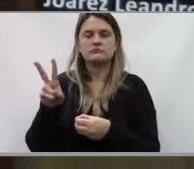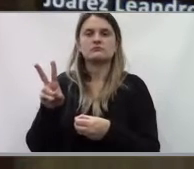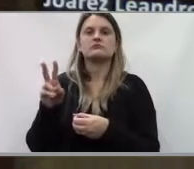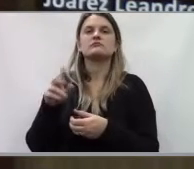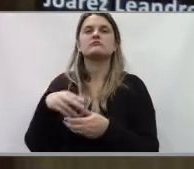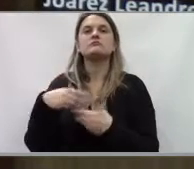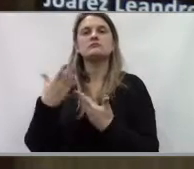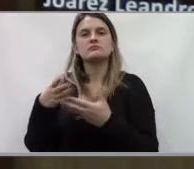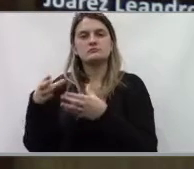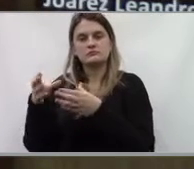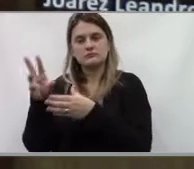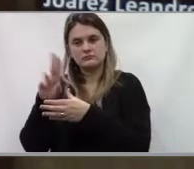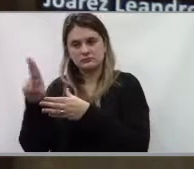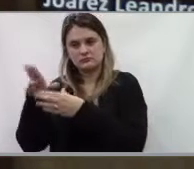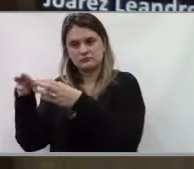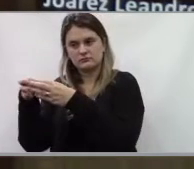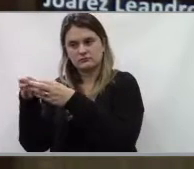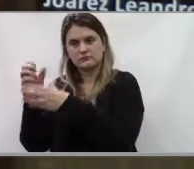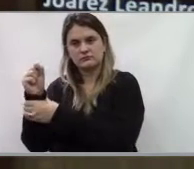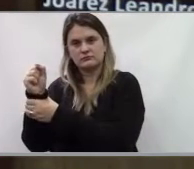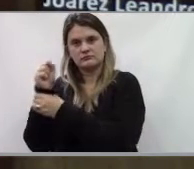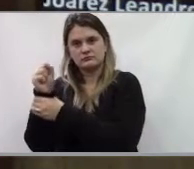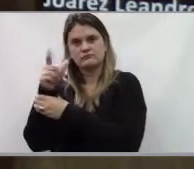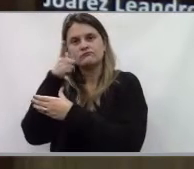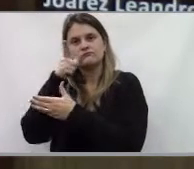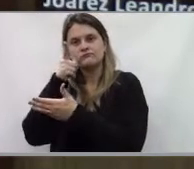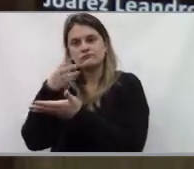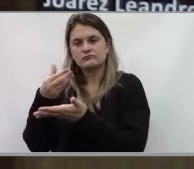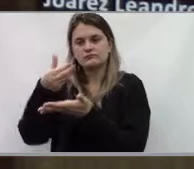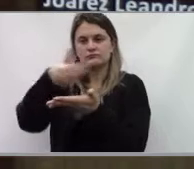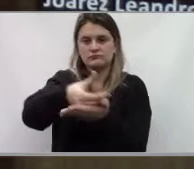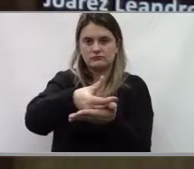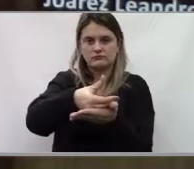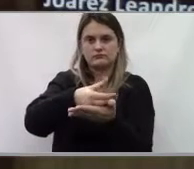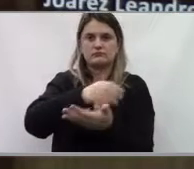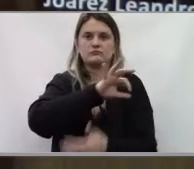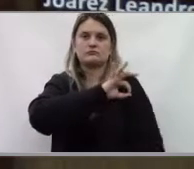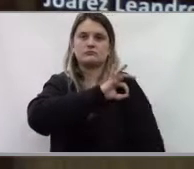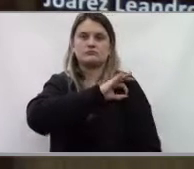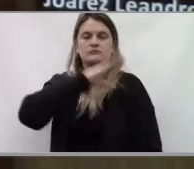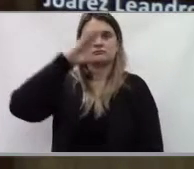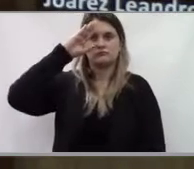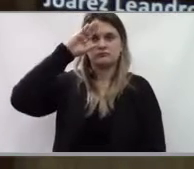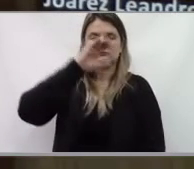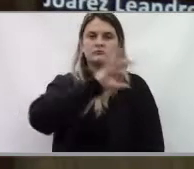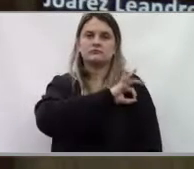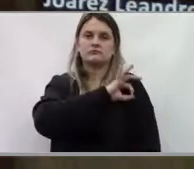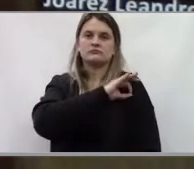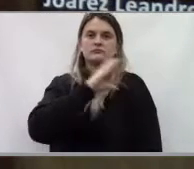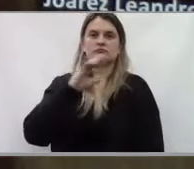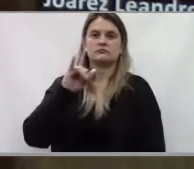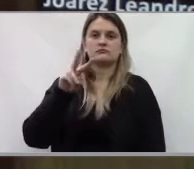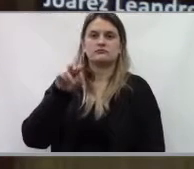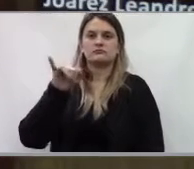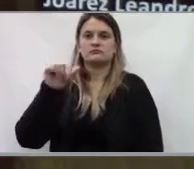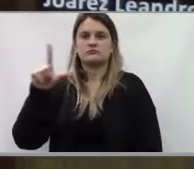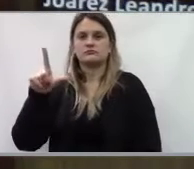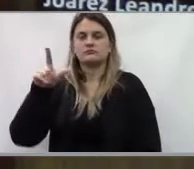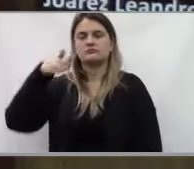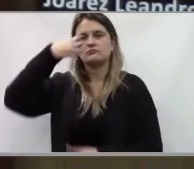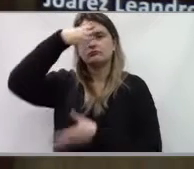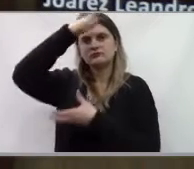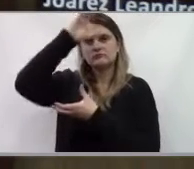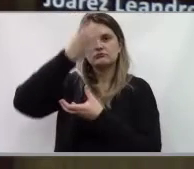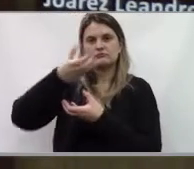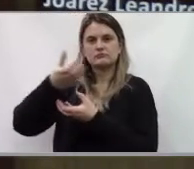Vitória, que, através do Conselho de Segurança, consegue fazer esse repasse para a Polícia Militar, para a Polícia Civil, para o